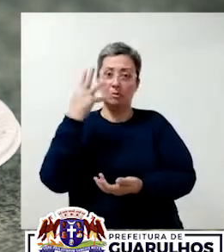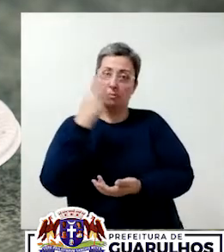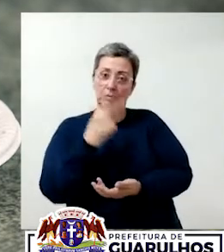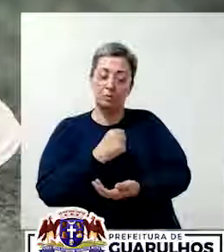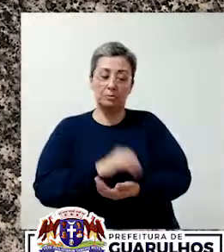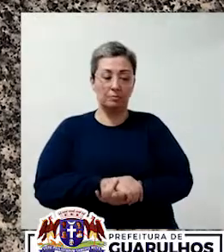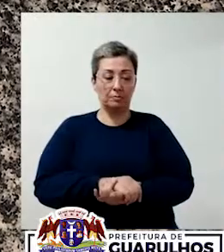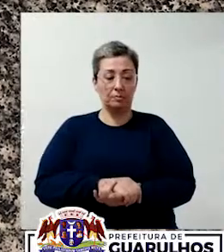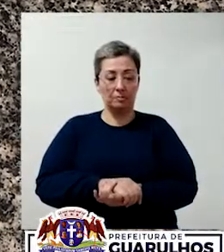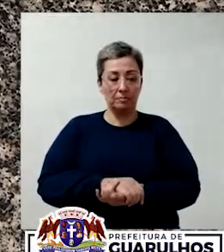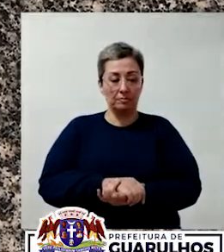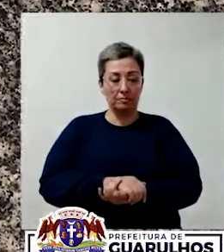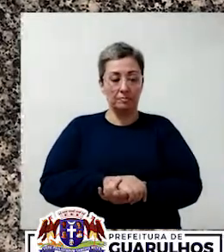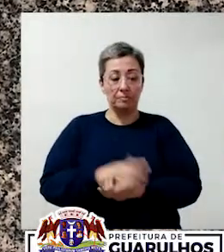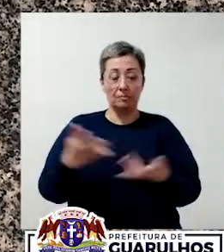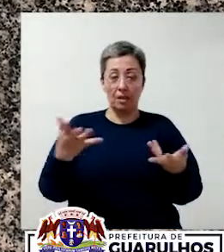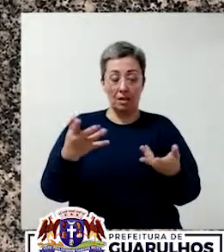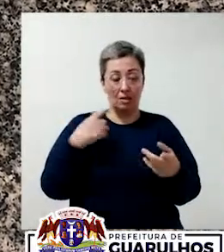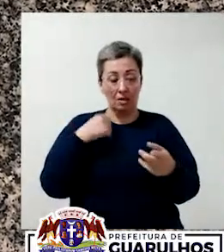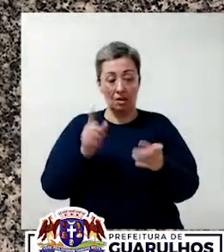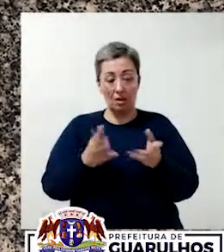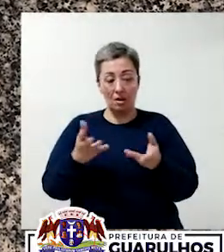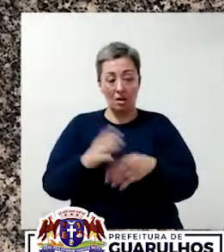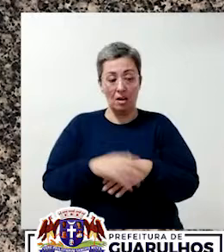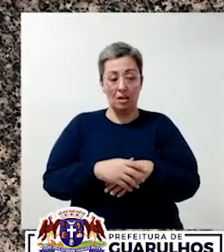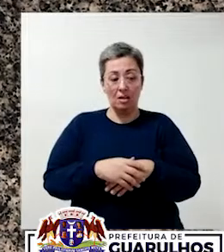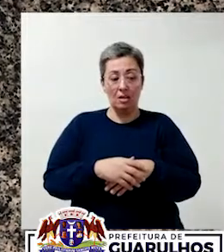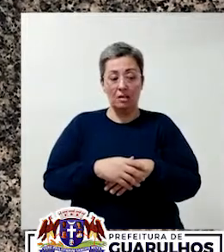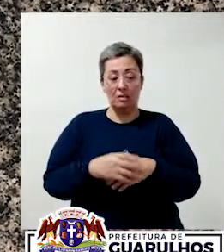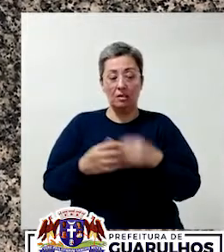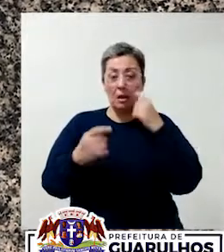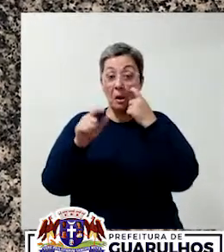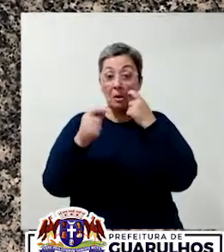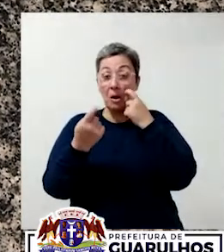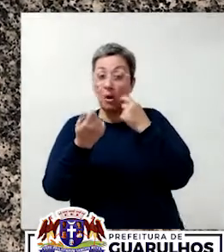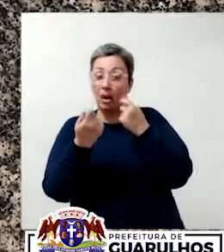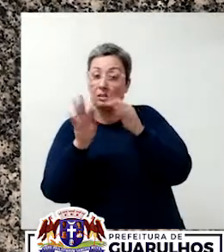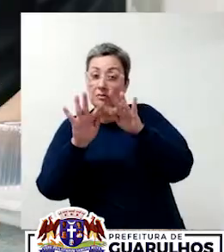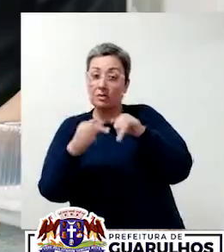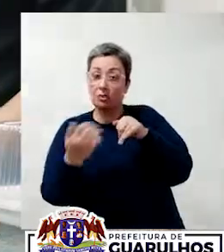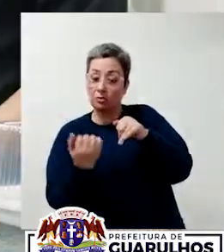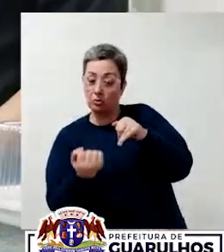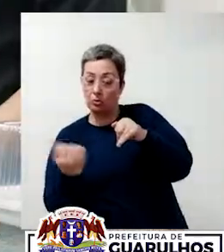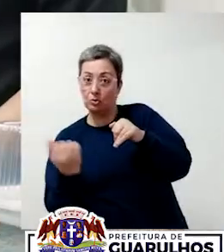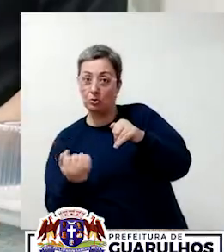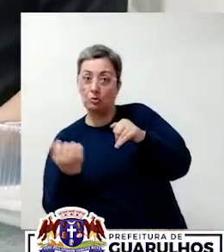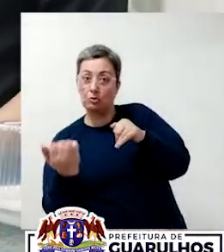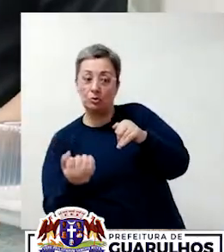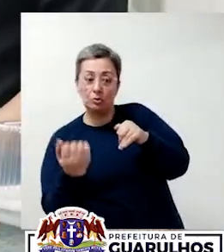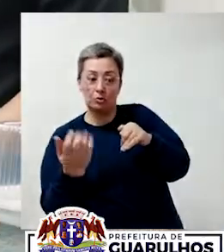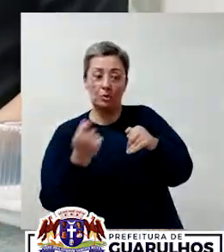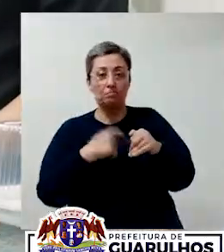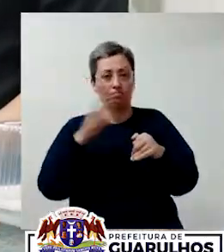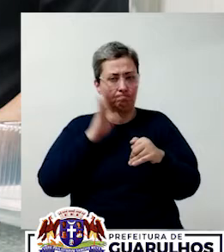as rosetas, fazendo os pitangas, para poder ficar uma decoração bem bacana. Essa parte que a Maroli